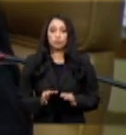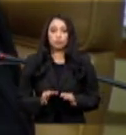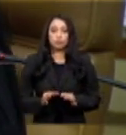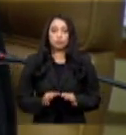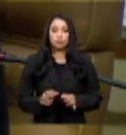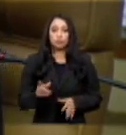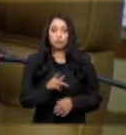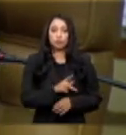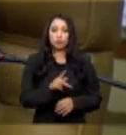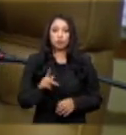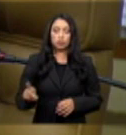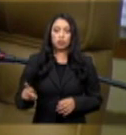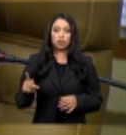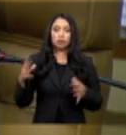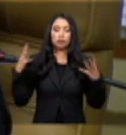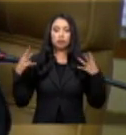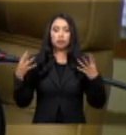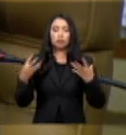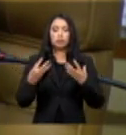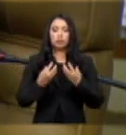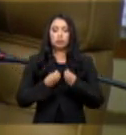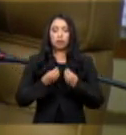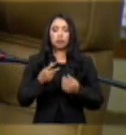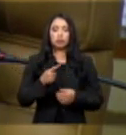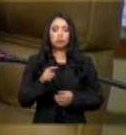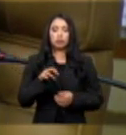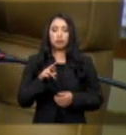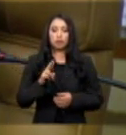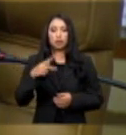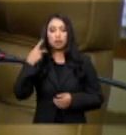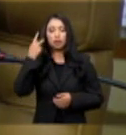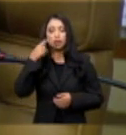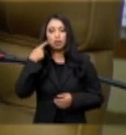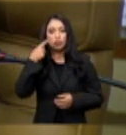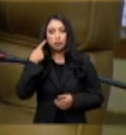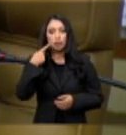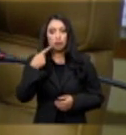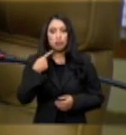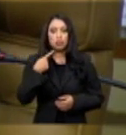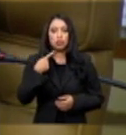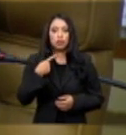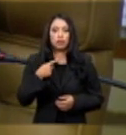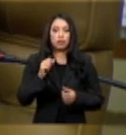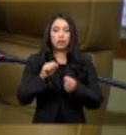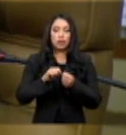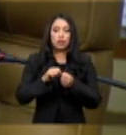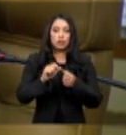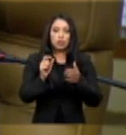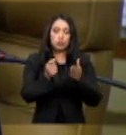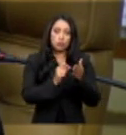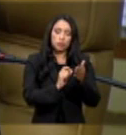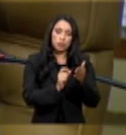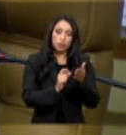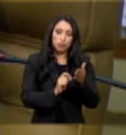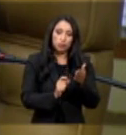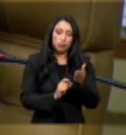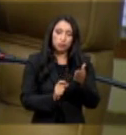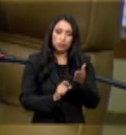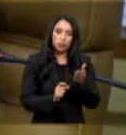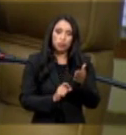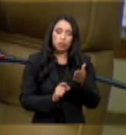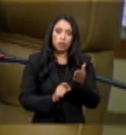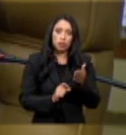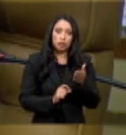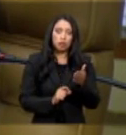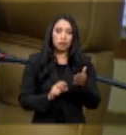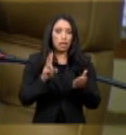Senhor presidente, senhores ministros, senhor procurador-geral, senhores advogados, como disse, gostaria de fazer algumas anotações antes de fazer, não